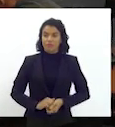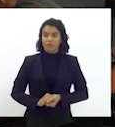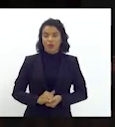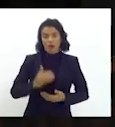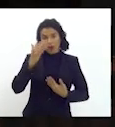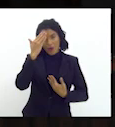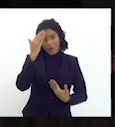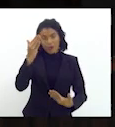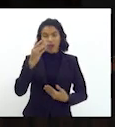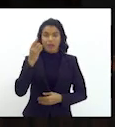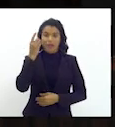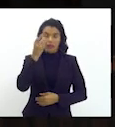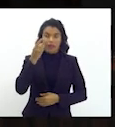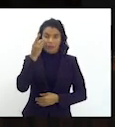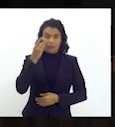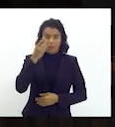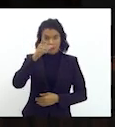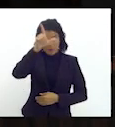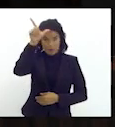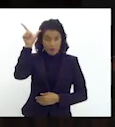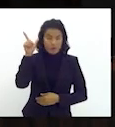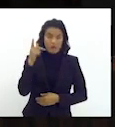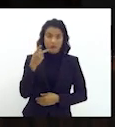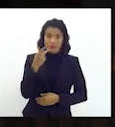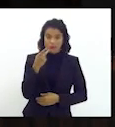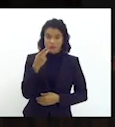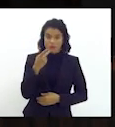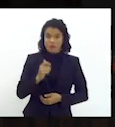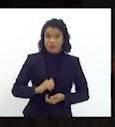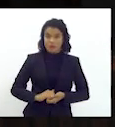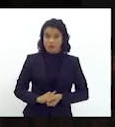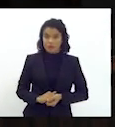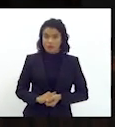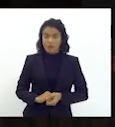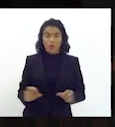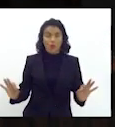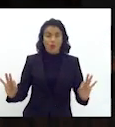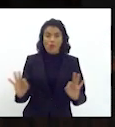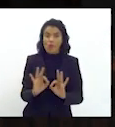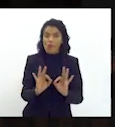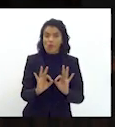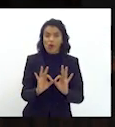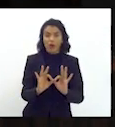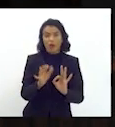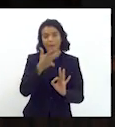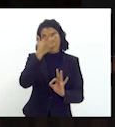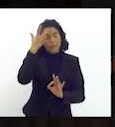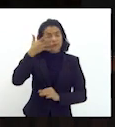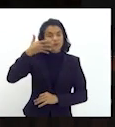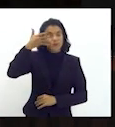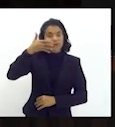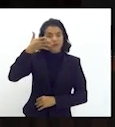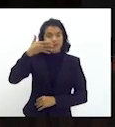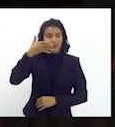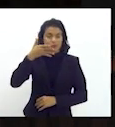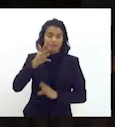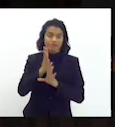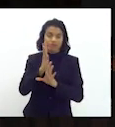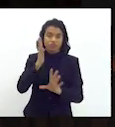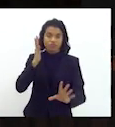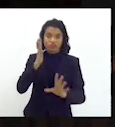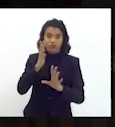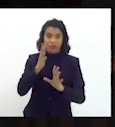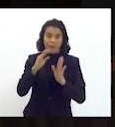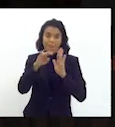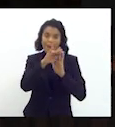Obrigado Deputado Luiz Paulo não havendo nenhumas oradora escrito no nosso livro de